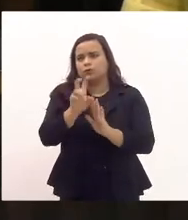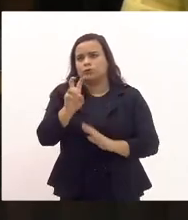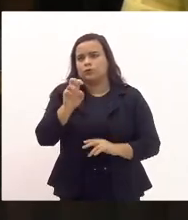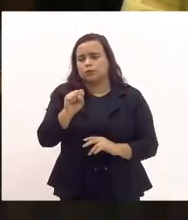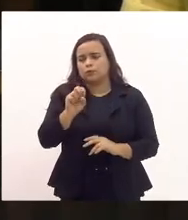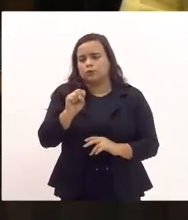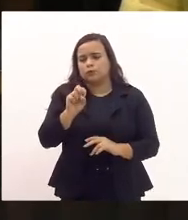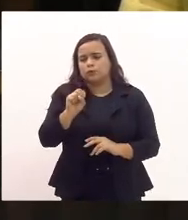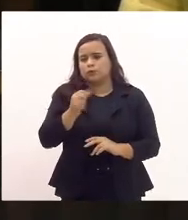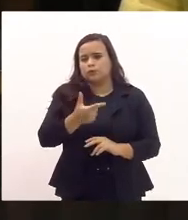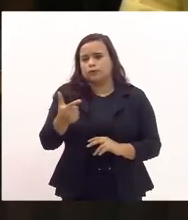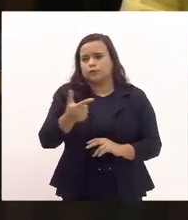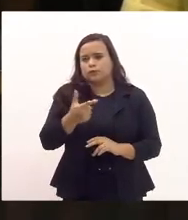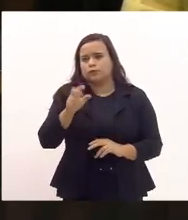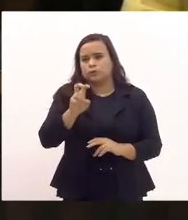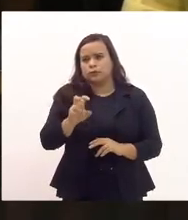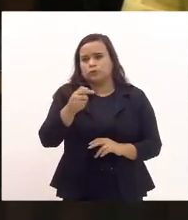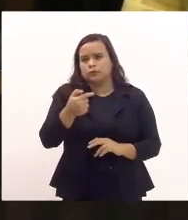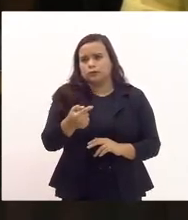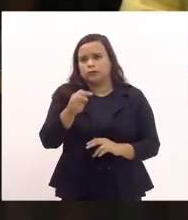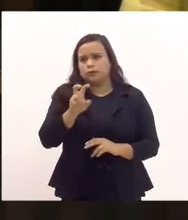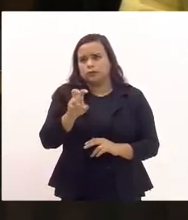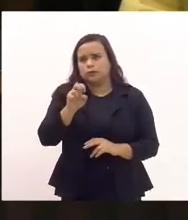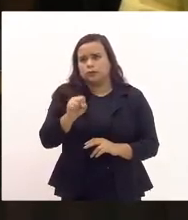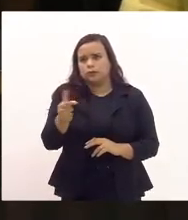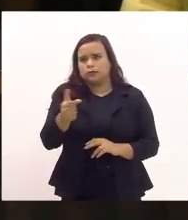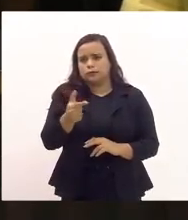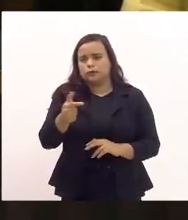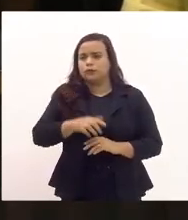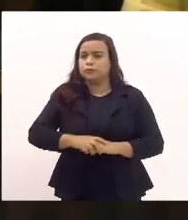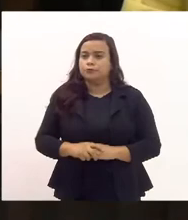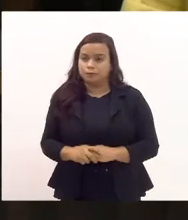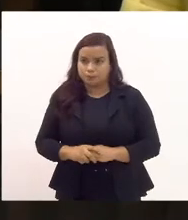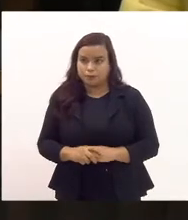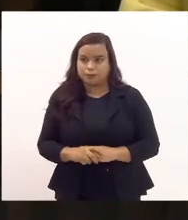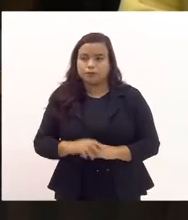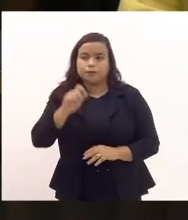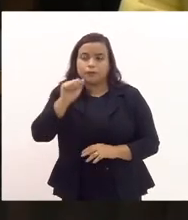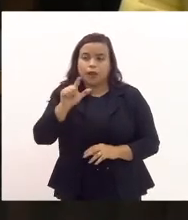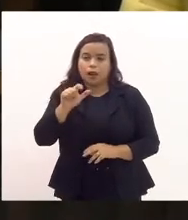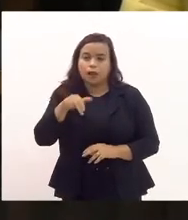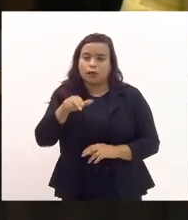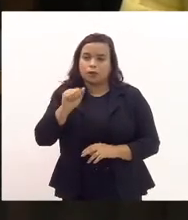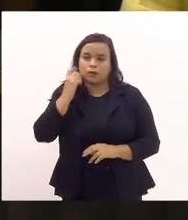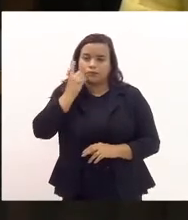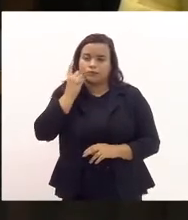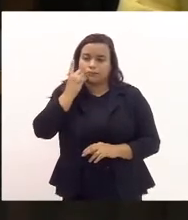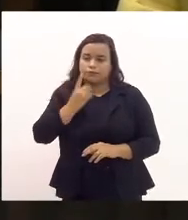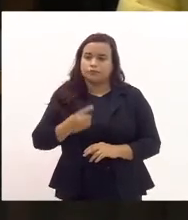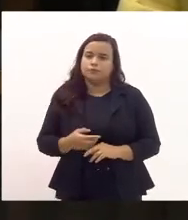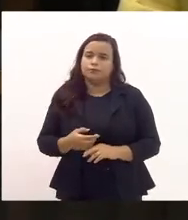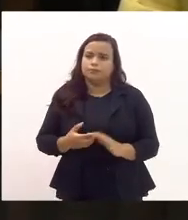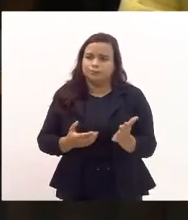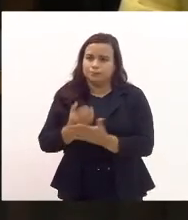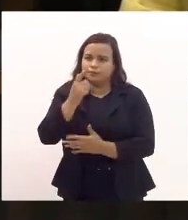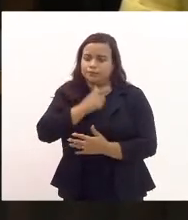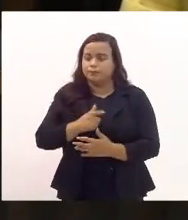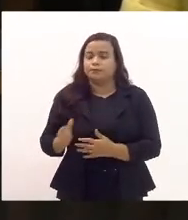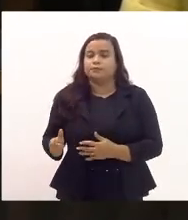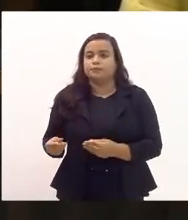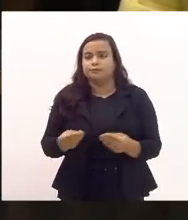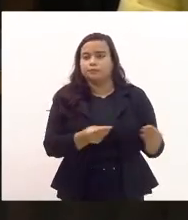5888 22575 5.822 ele tá lá na paz do senhor dos que aprovam permaneçam Como estão